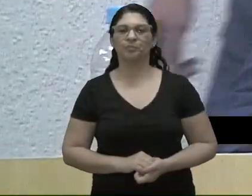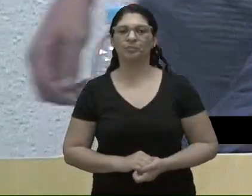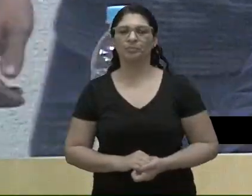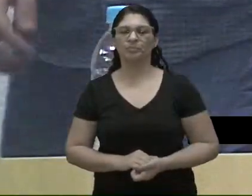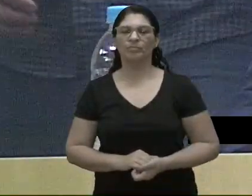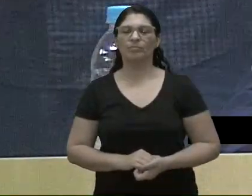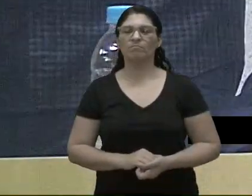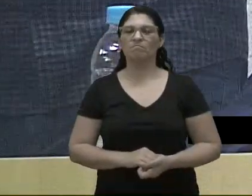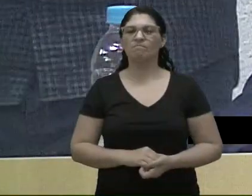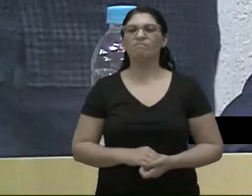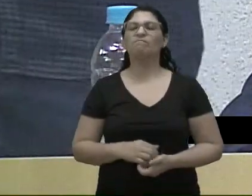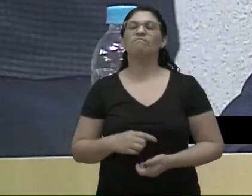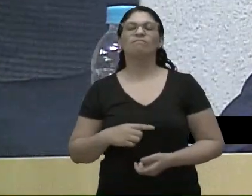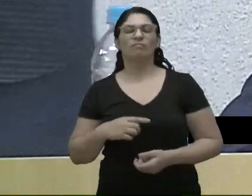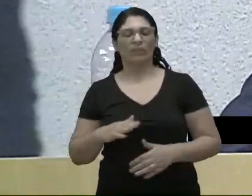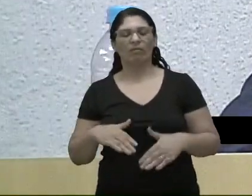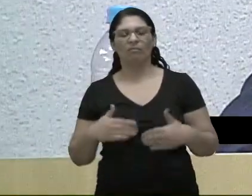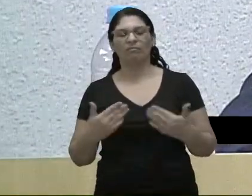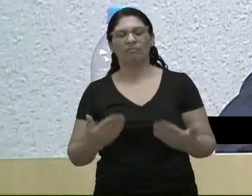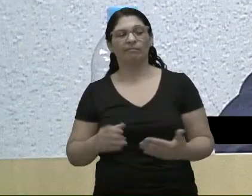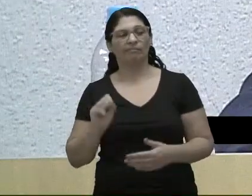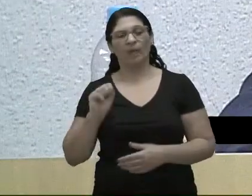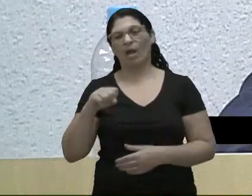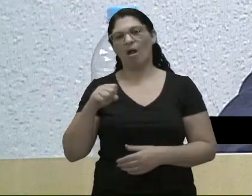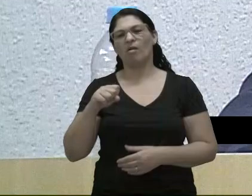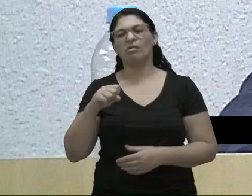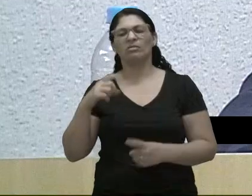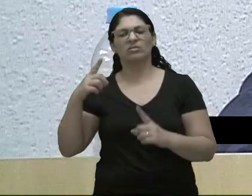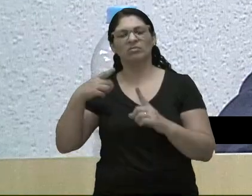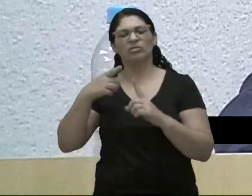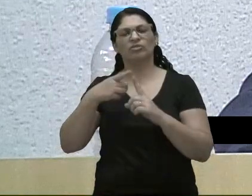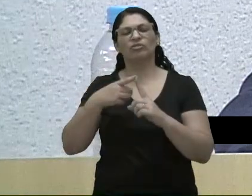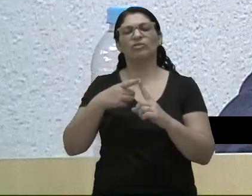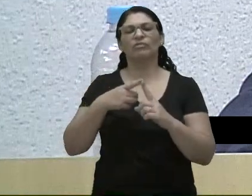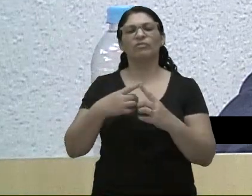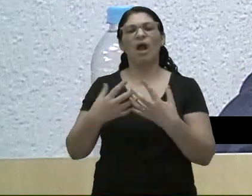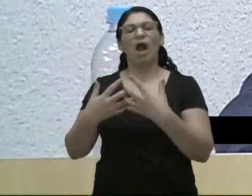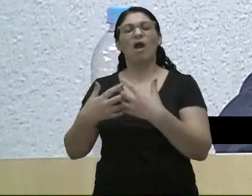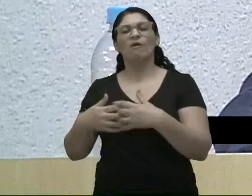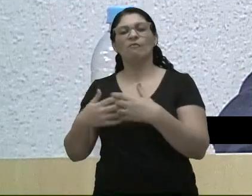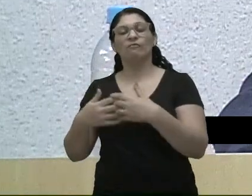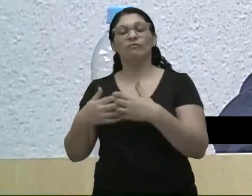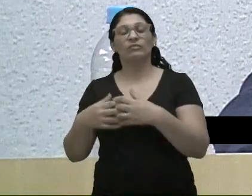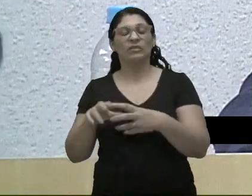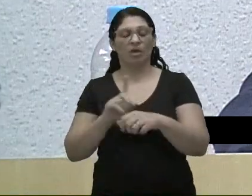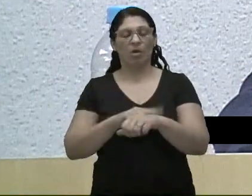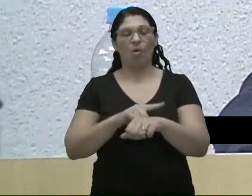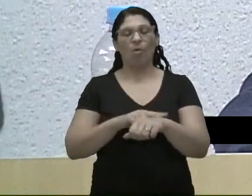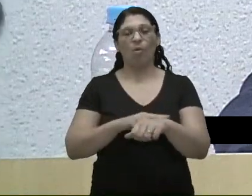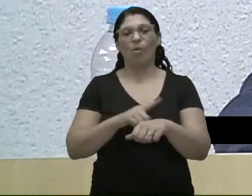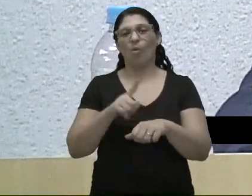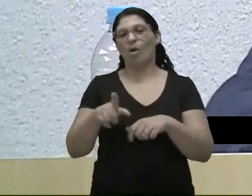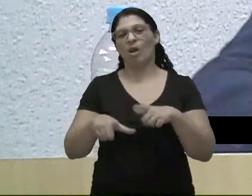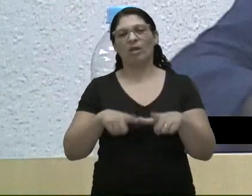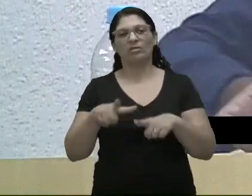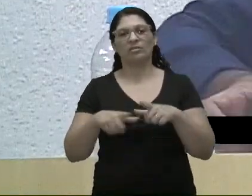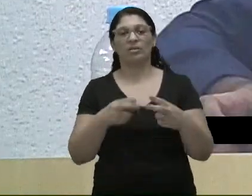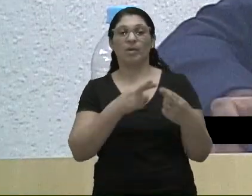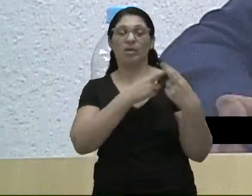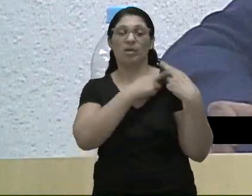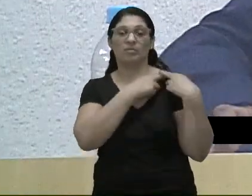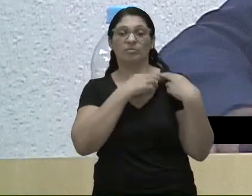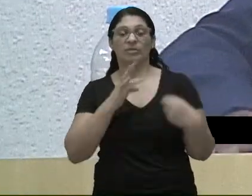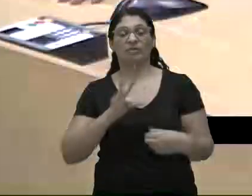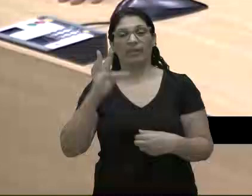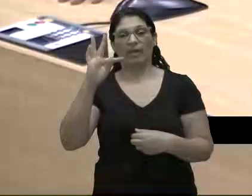ser objetivo, então, sem problema. Qual a função e carga horária que o senhor exerce como responsável